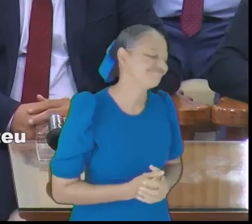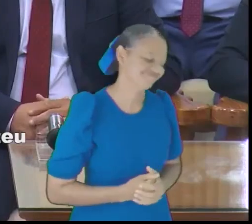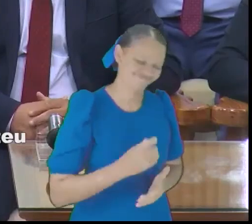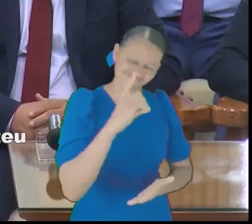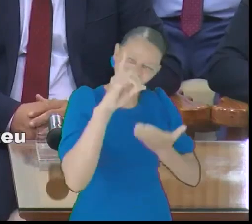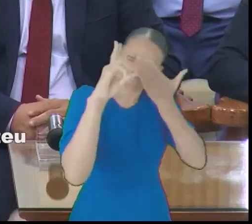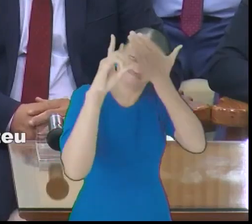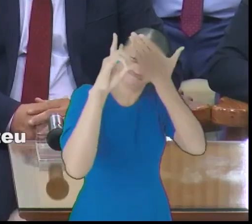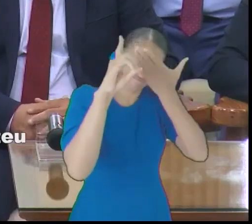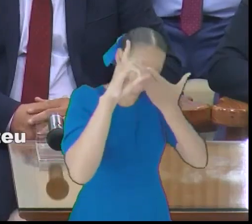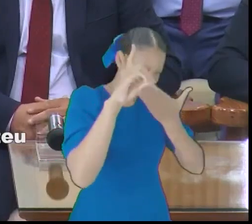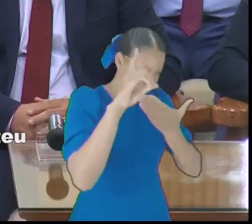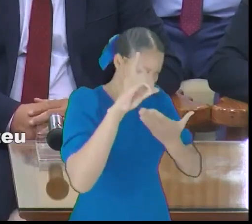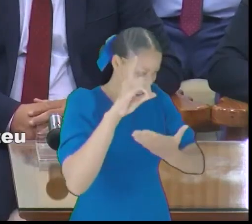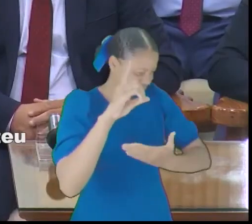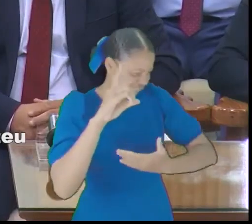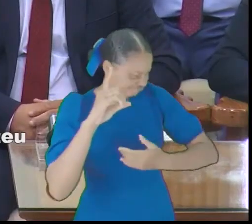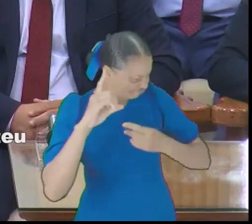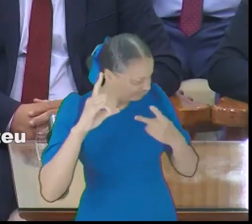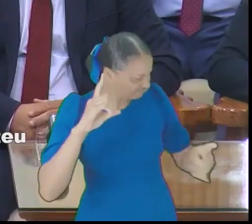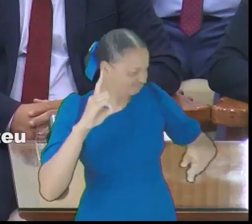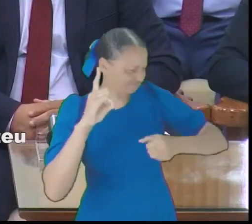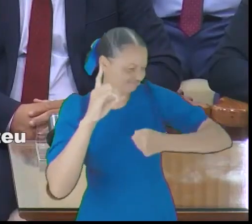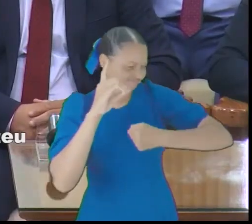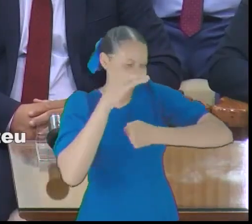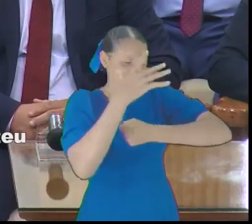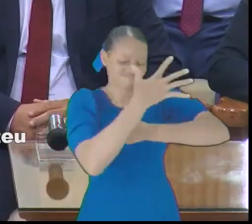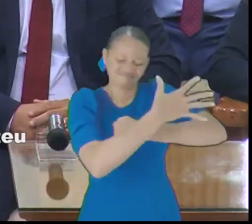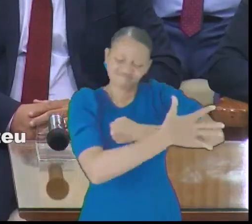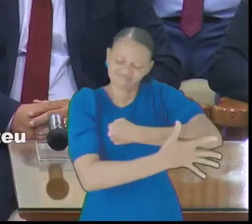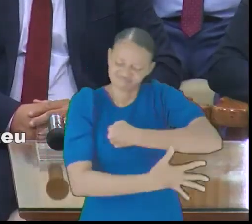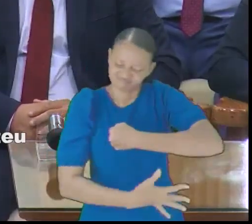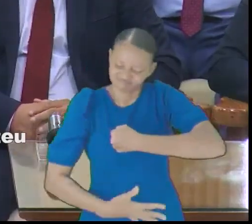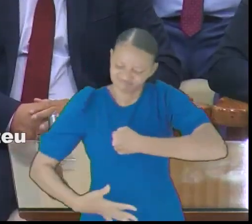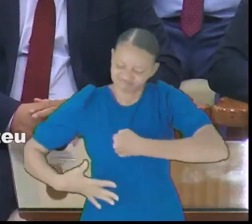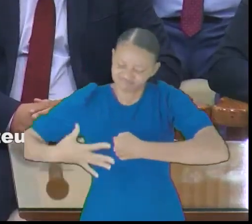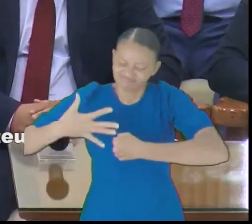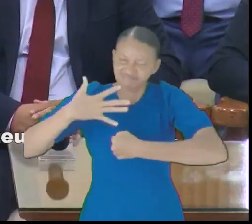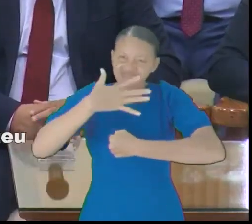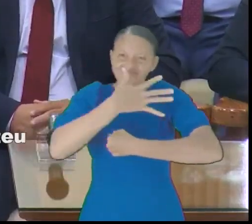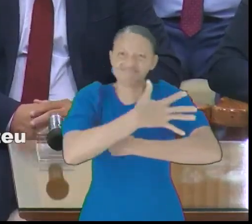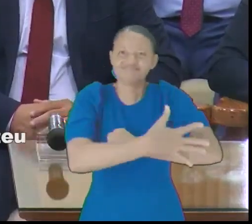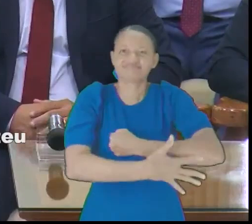eu sou o teu escudo.